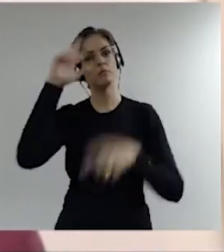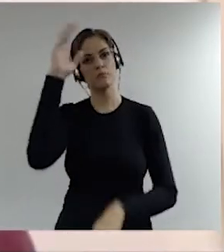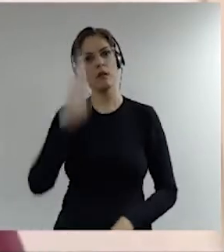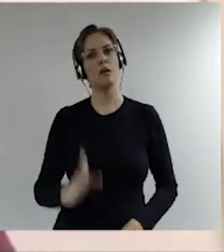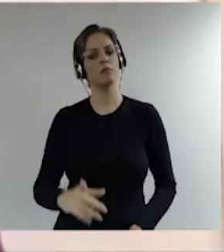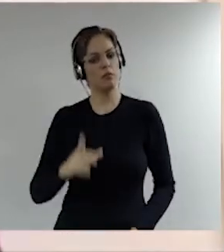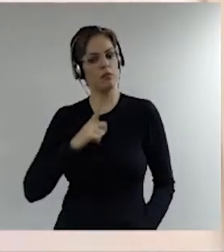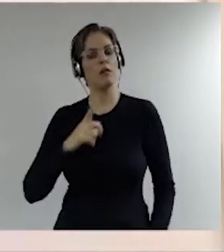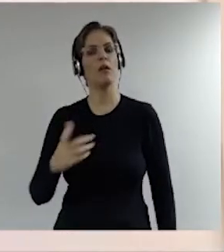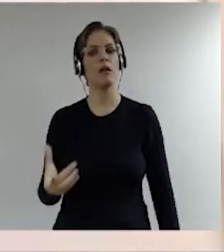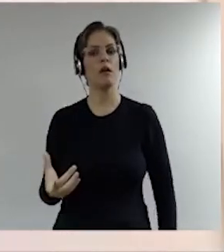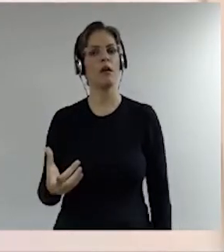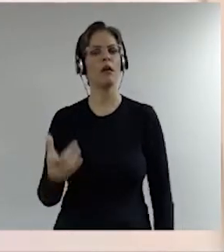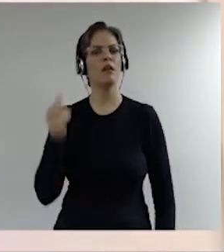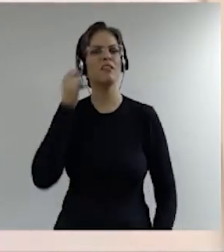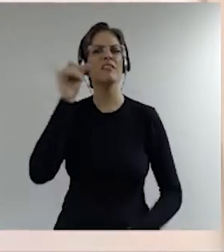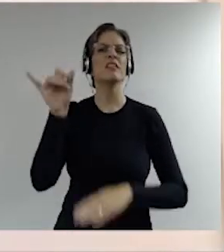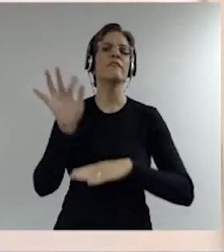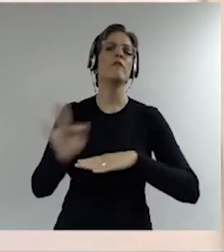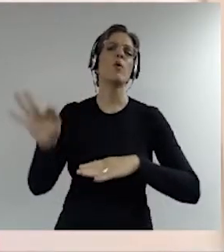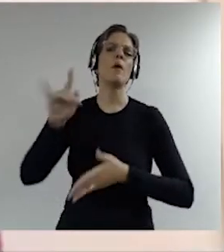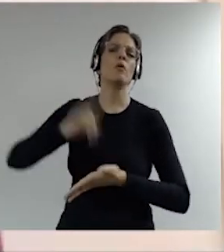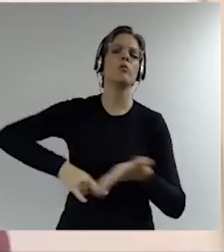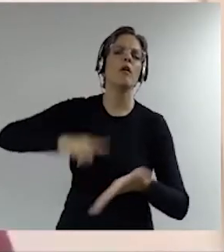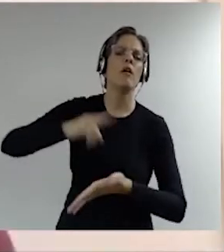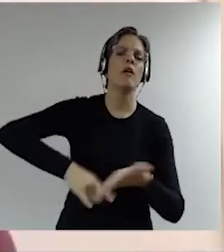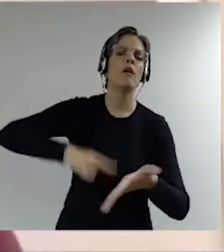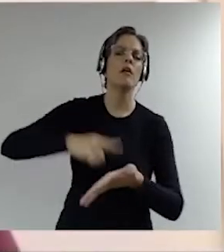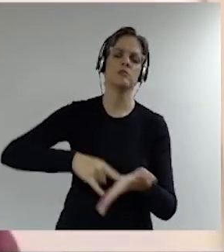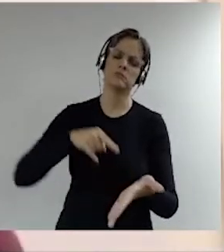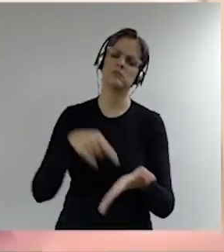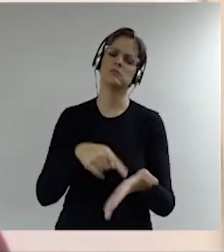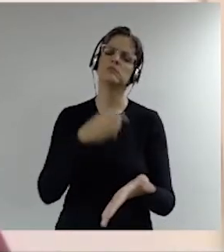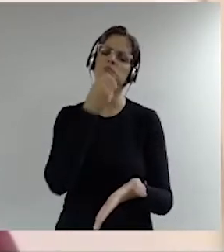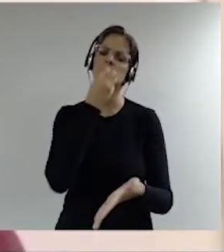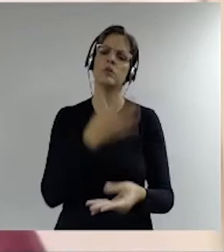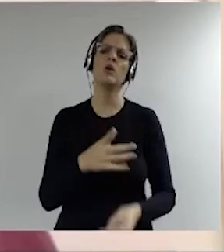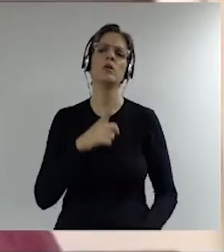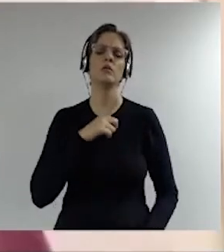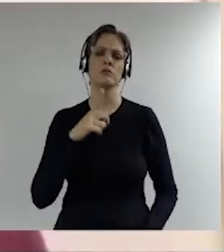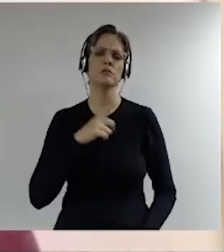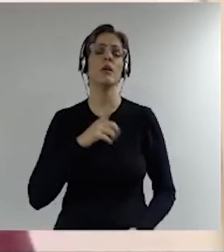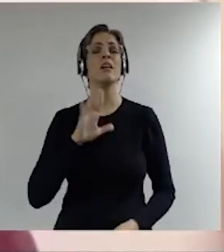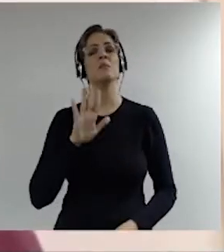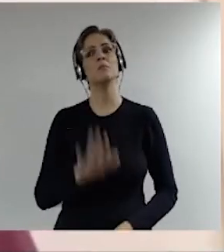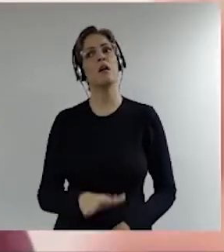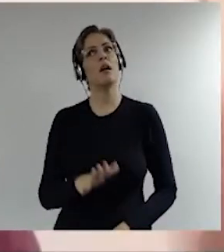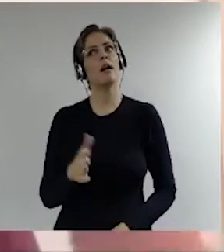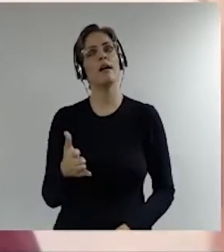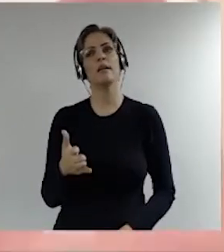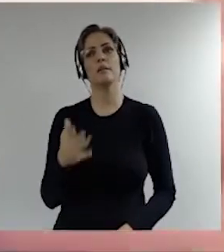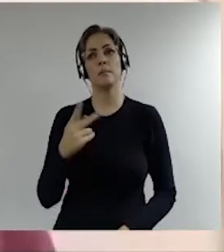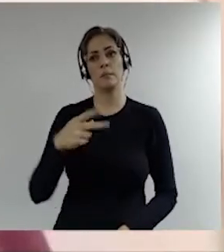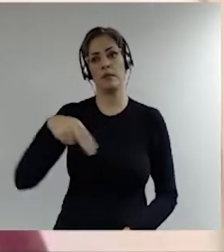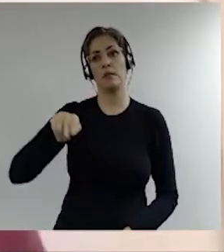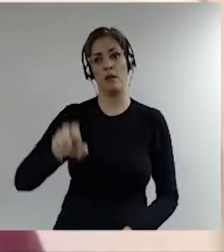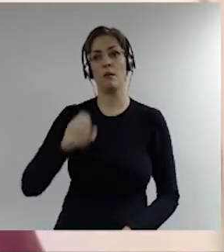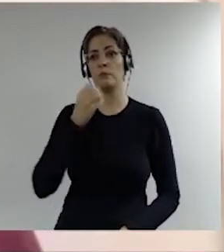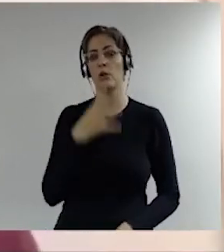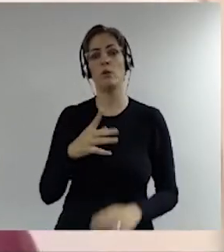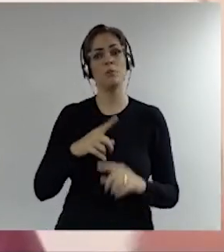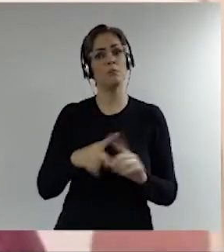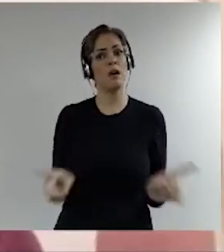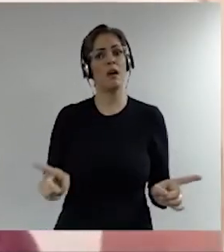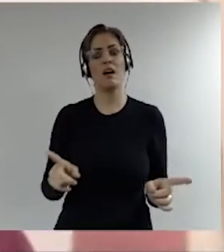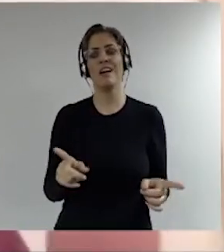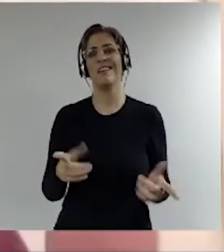sério. Menos o formalismo que tem documentos bem intencionados com o Plano Nacional de Educação, mas que não é por aí que